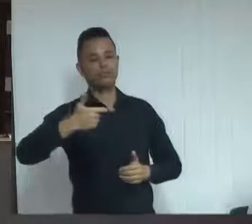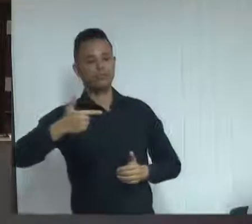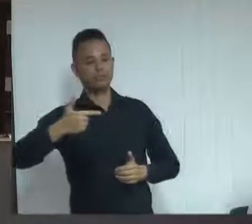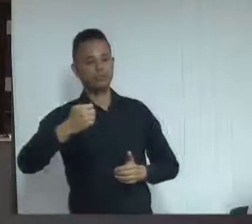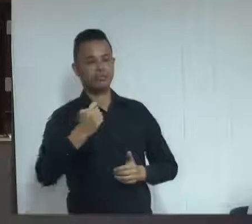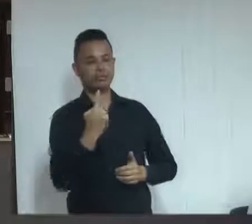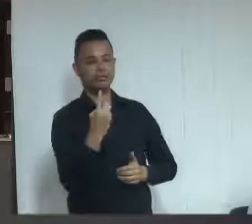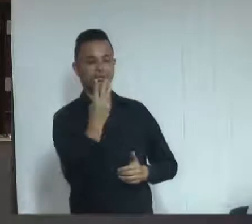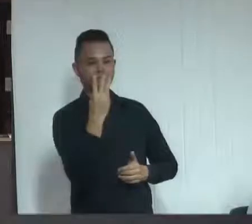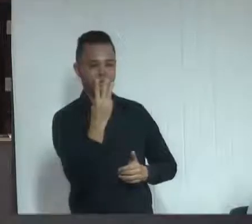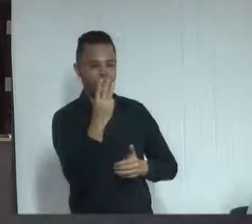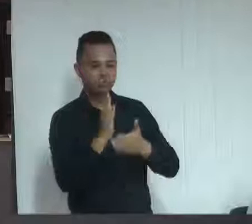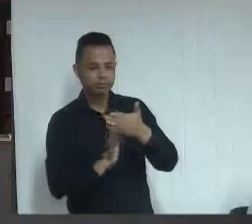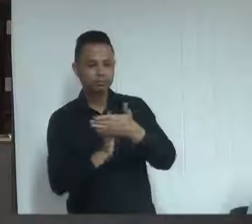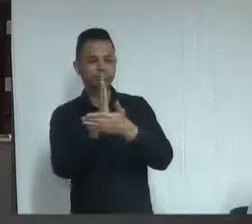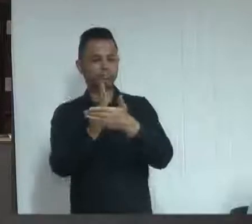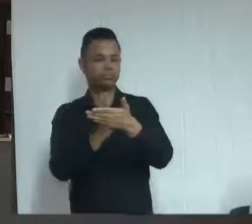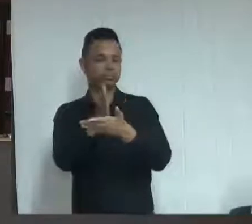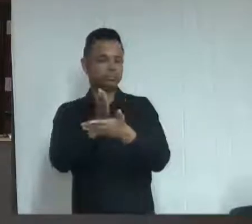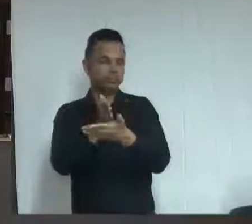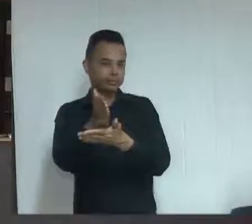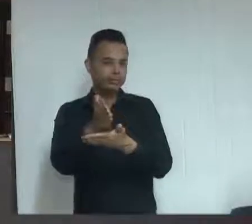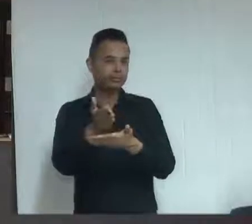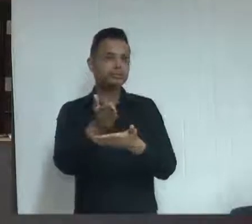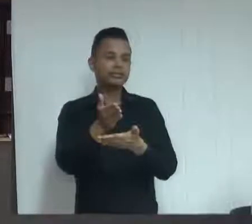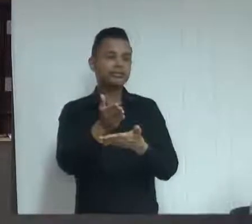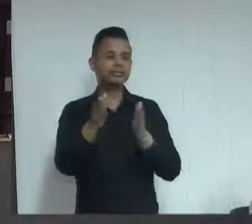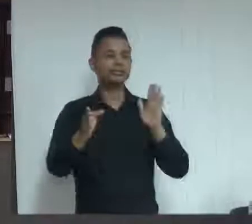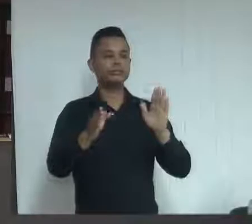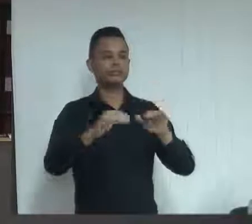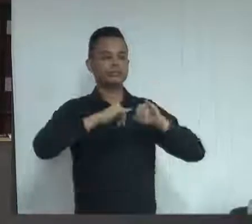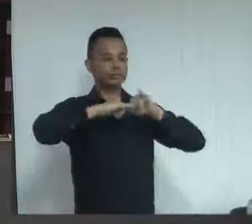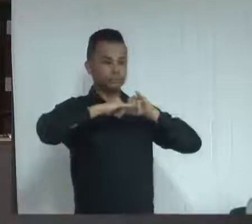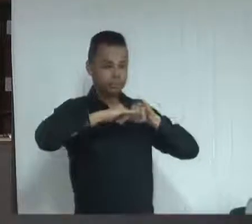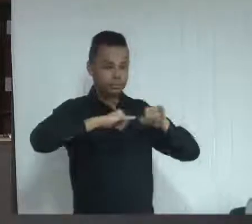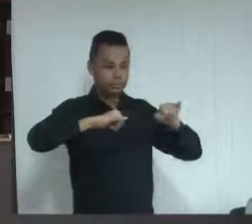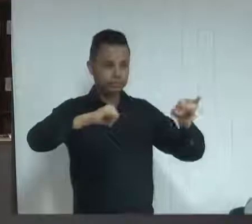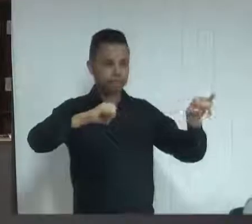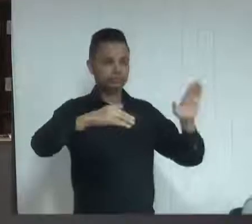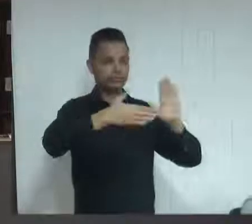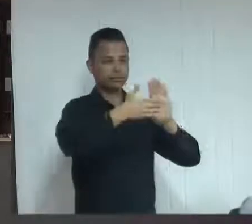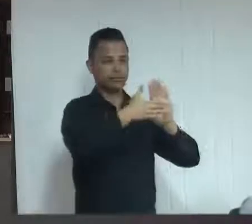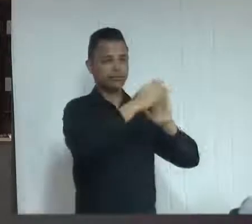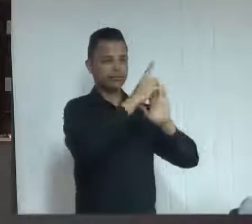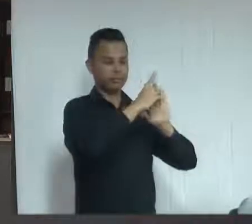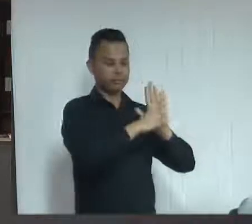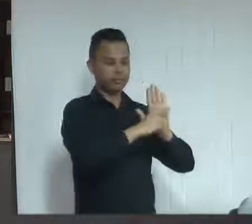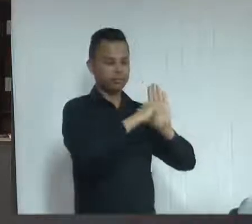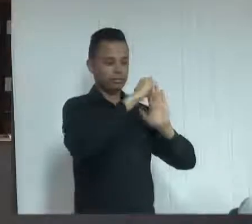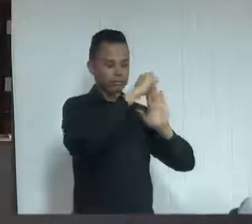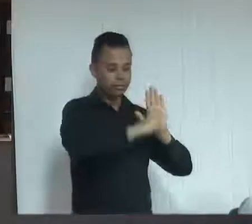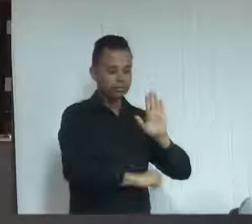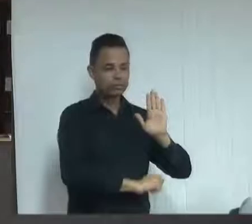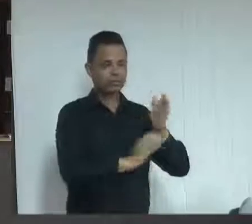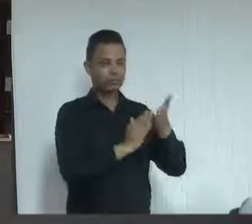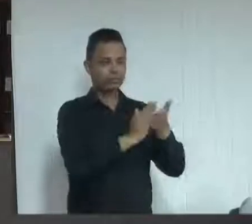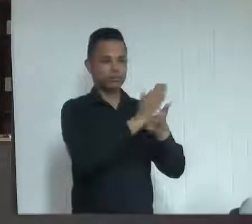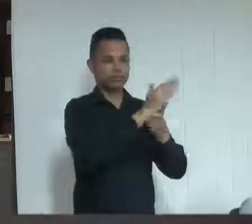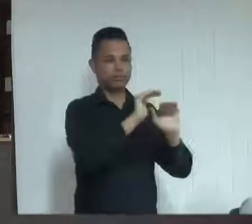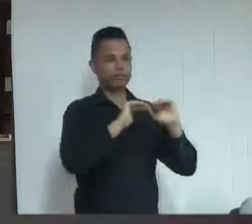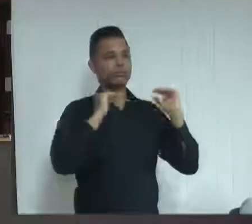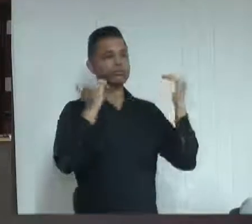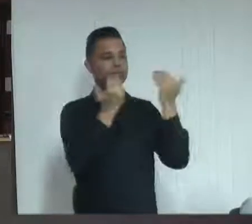13 votos favoráveis, nenhum em contrário. Portanto, declaro o decreto legislativo aprovado por esta